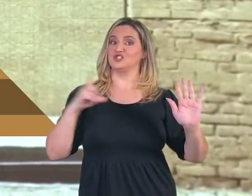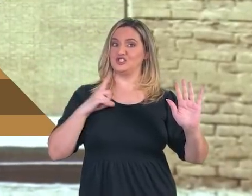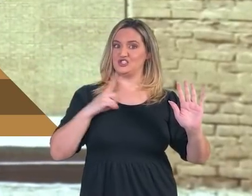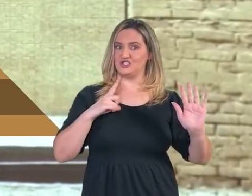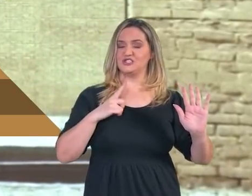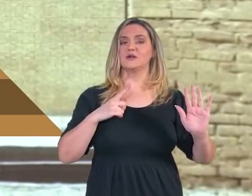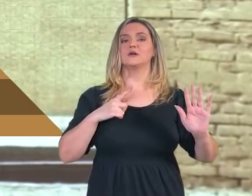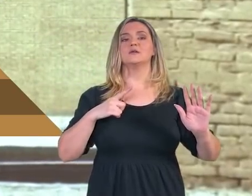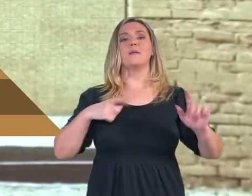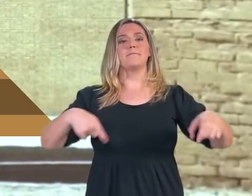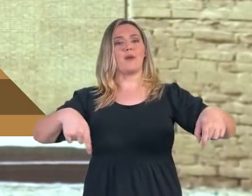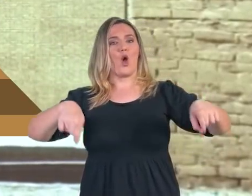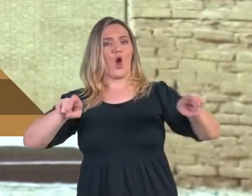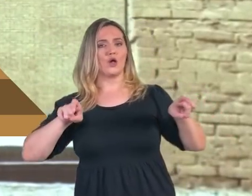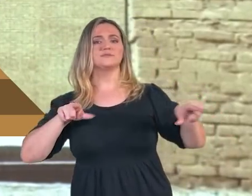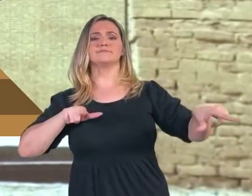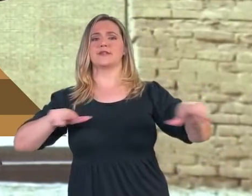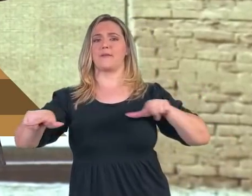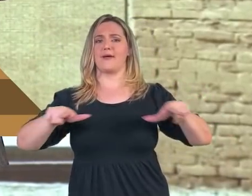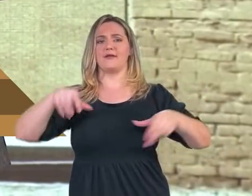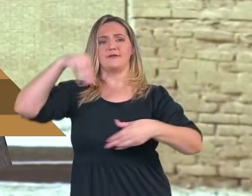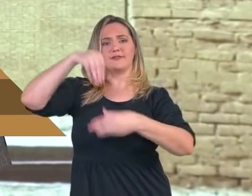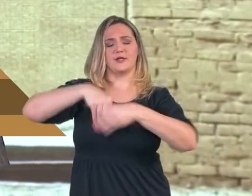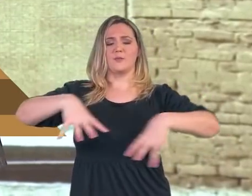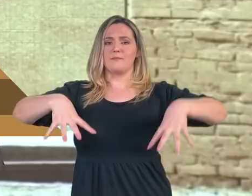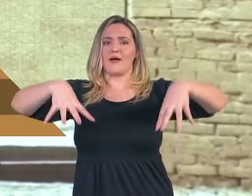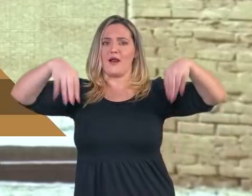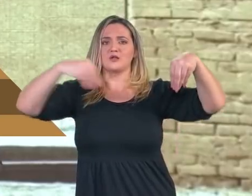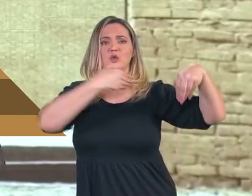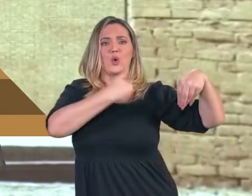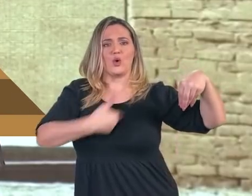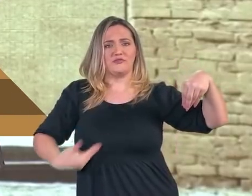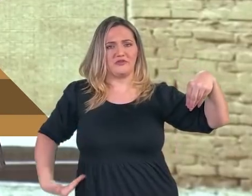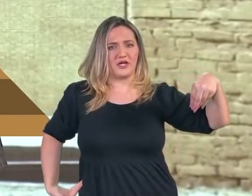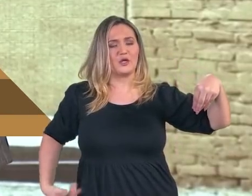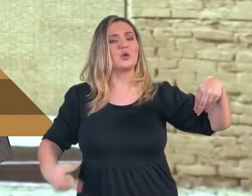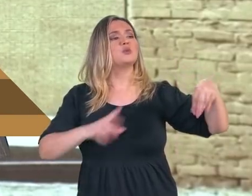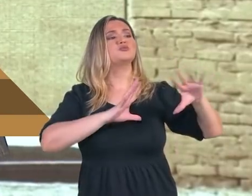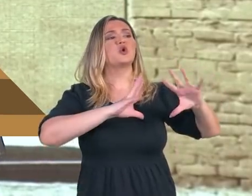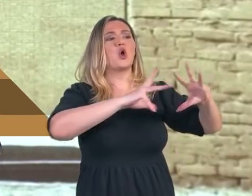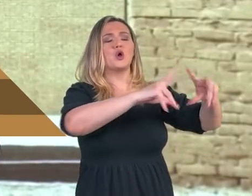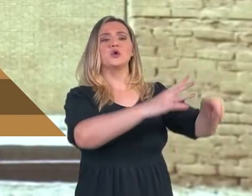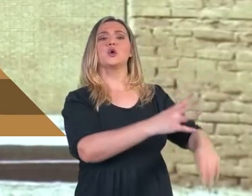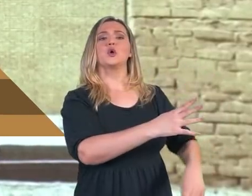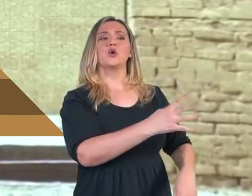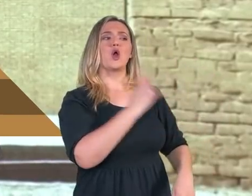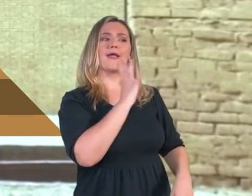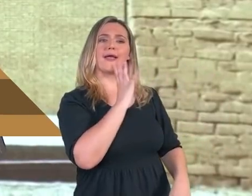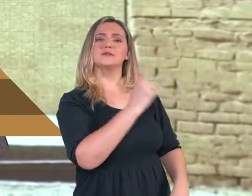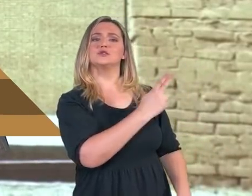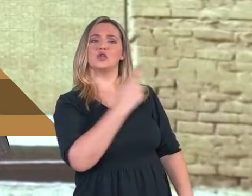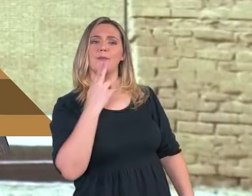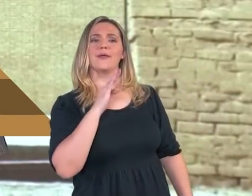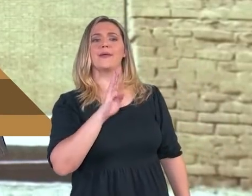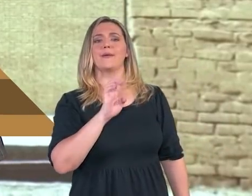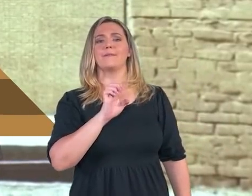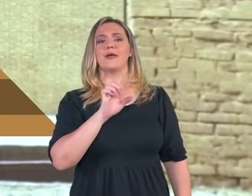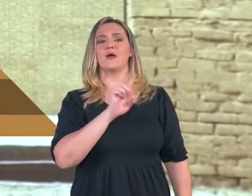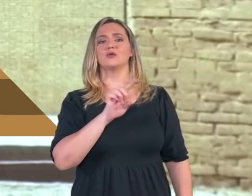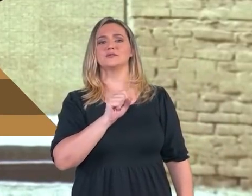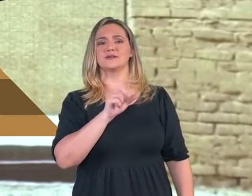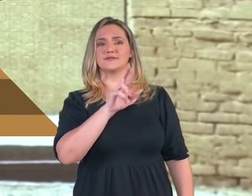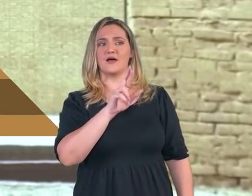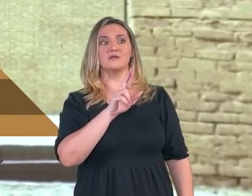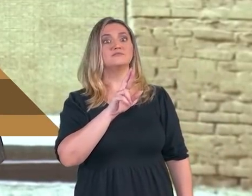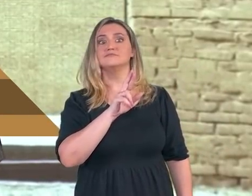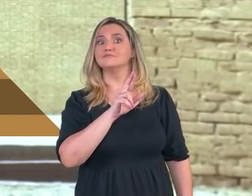ocupado um cargo ali na Babilônia, a sua vida, a sua identidade era tão forte que ele continuou sendo reconhecido